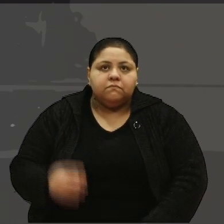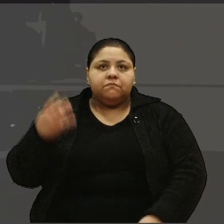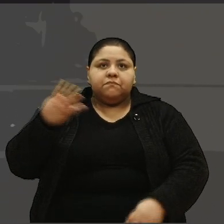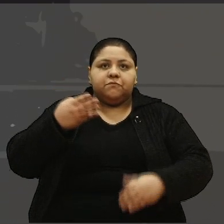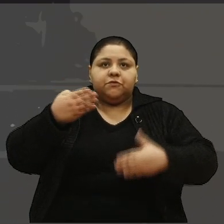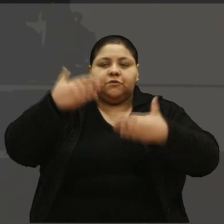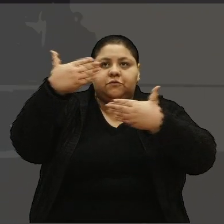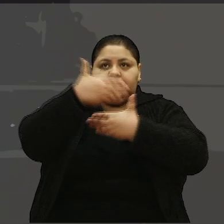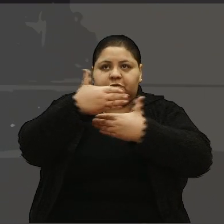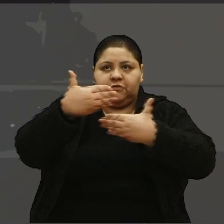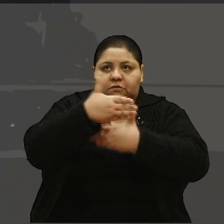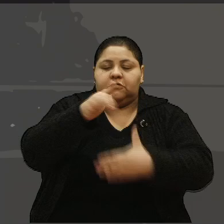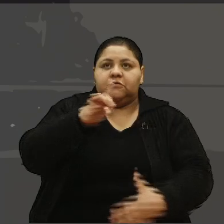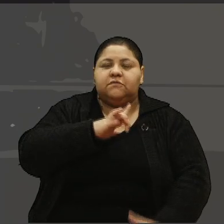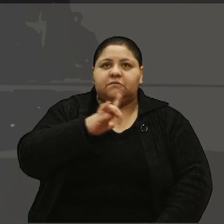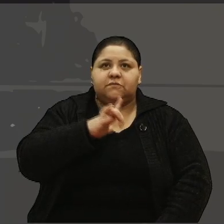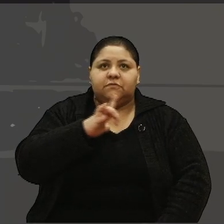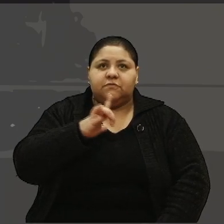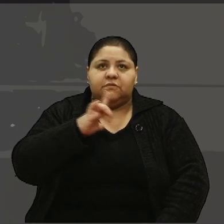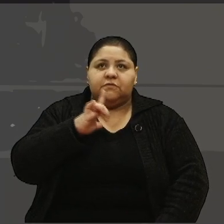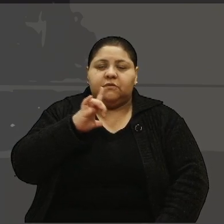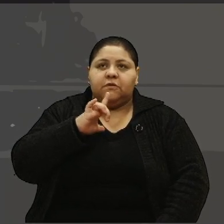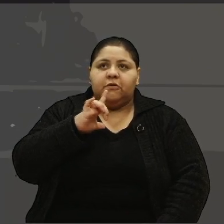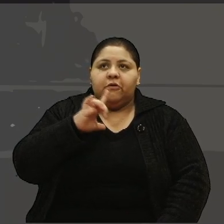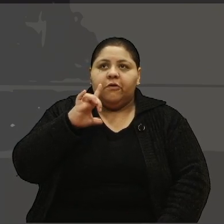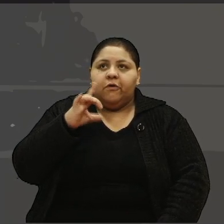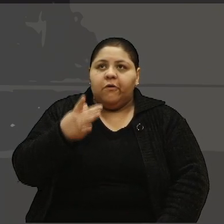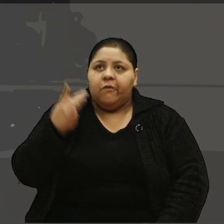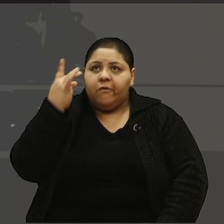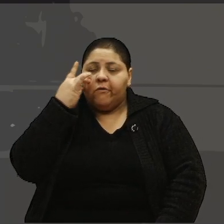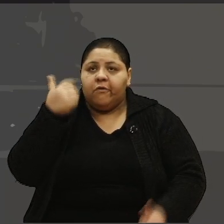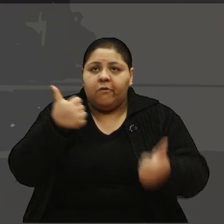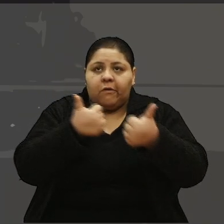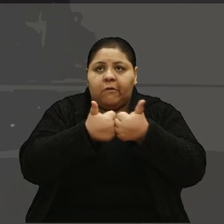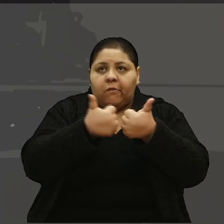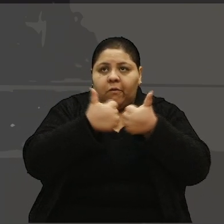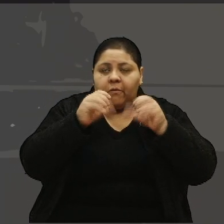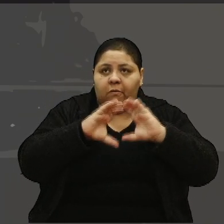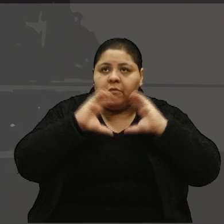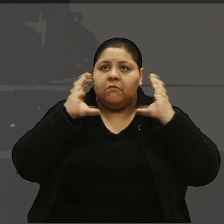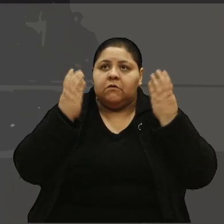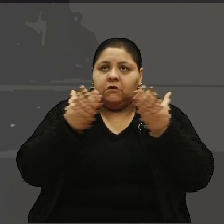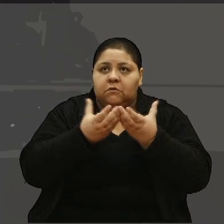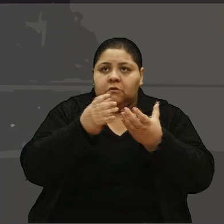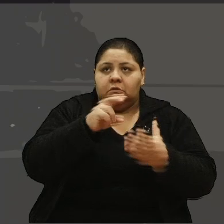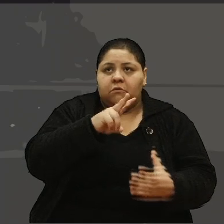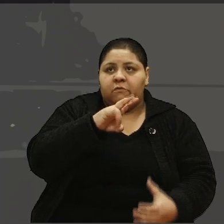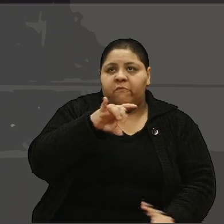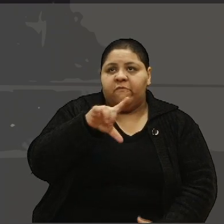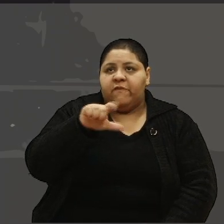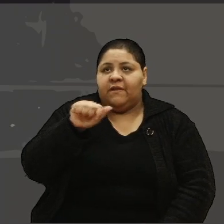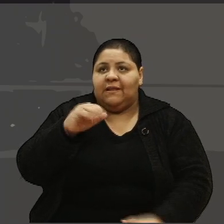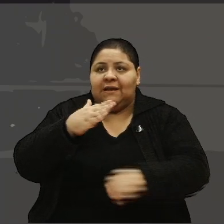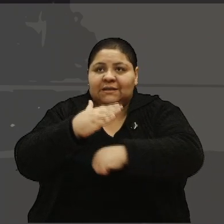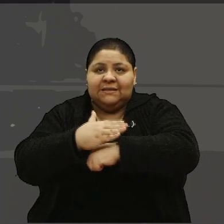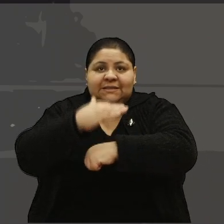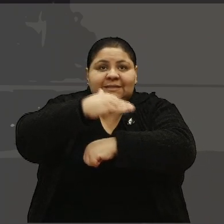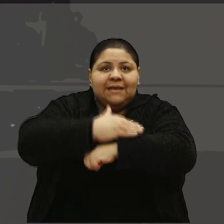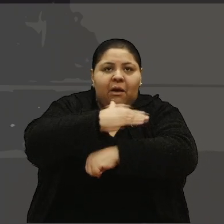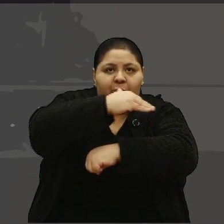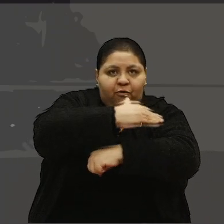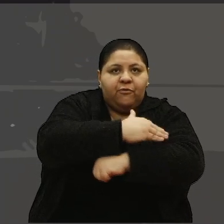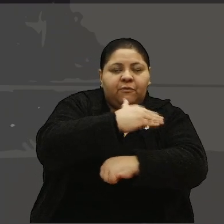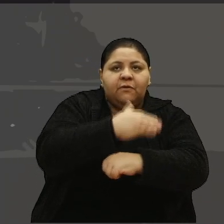que estivemos lá presente junto da comunidade da Vila Sapo, onde também